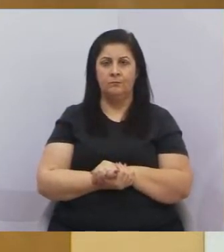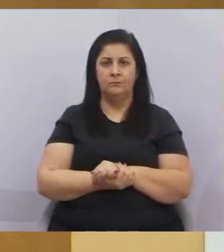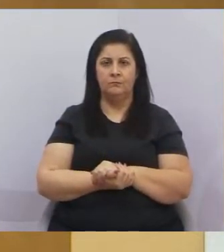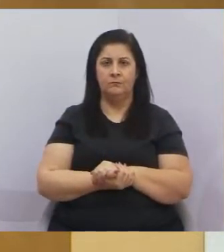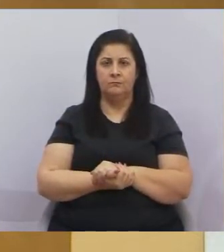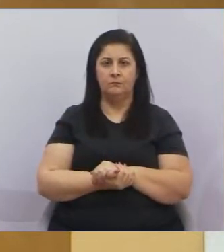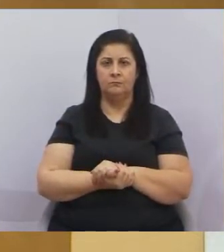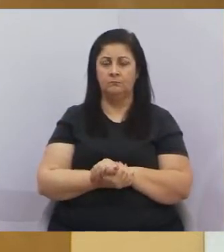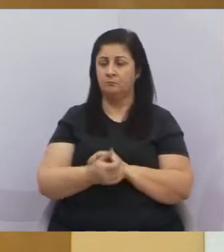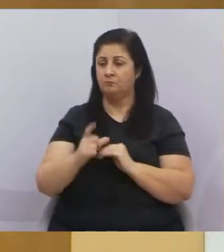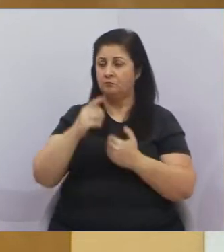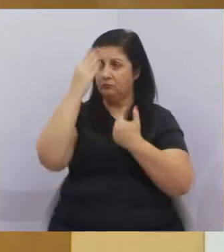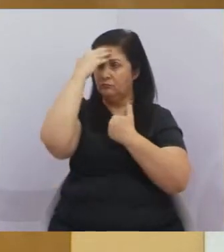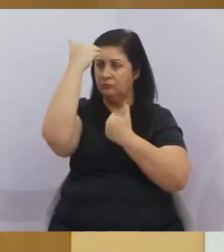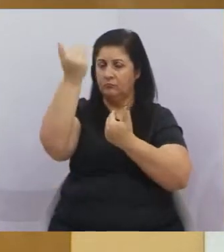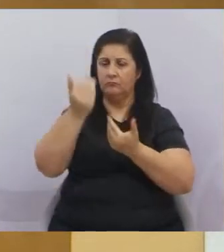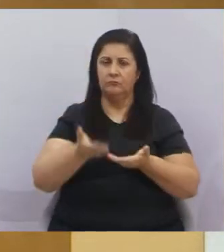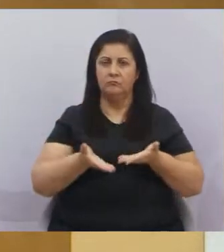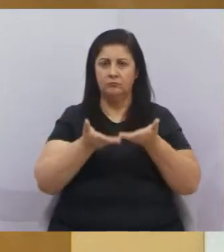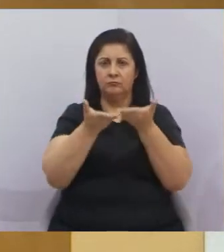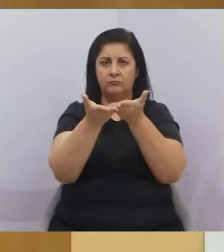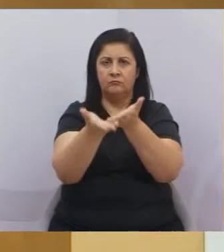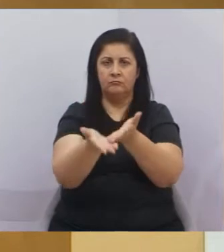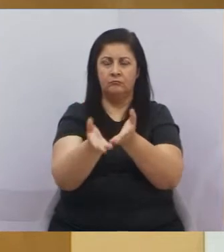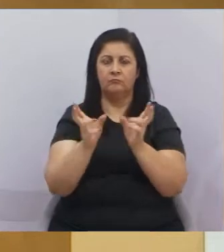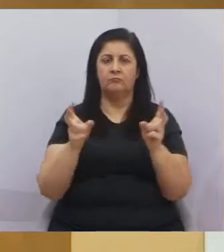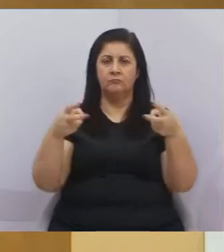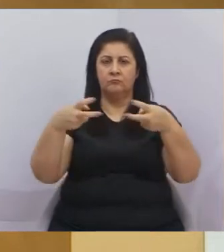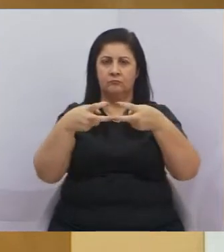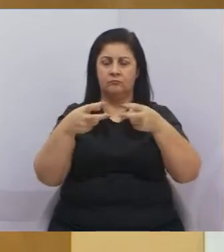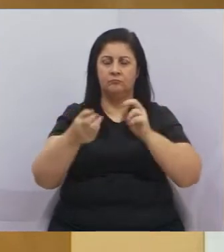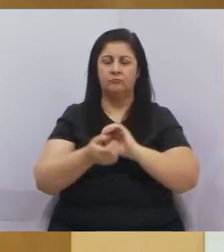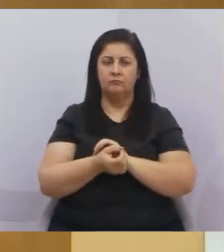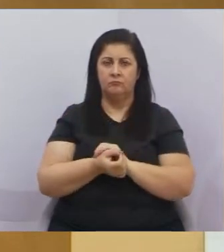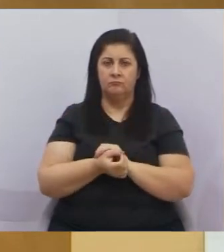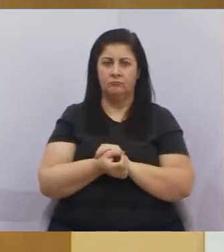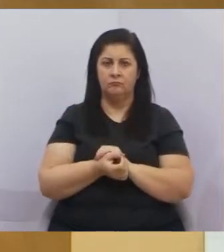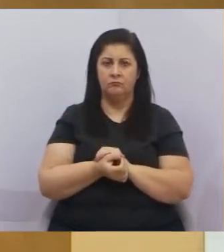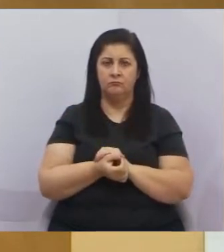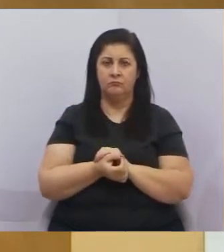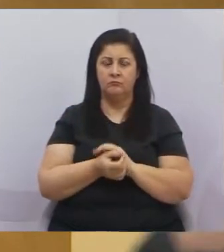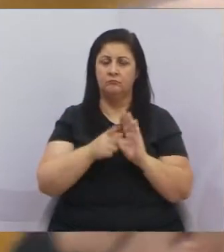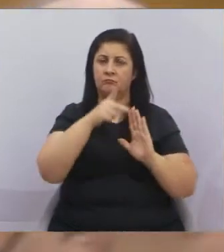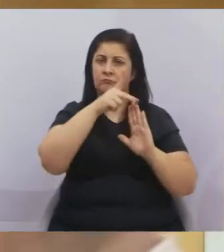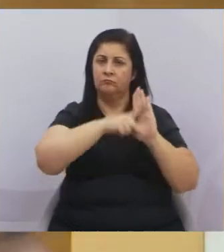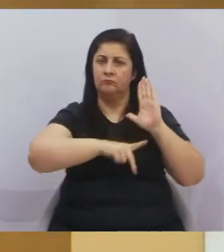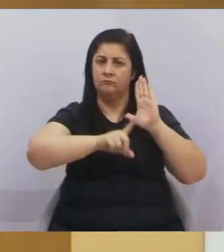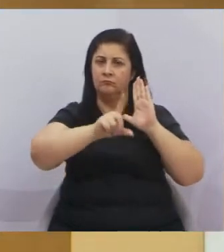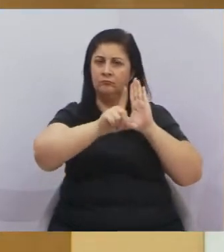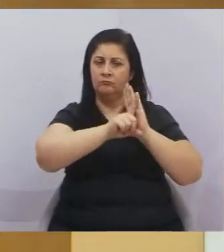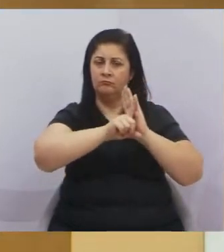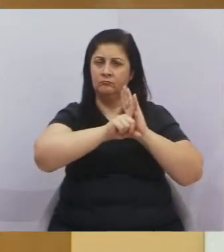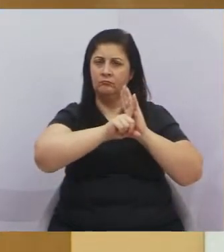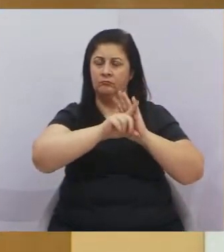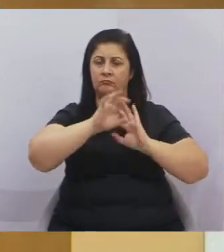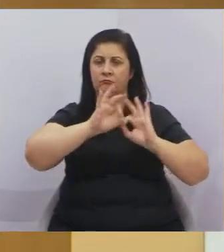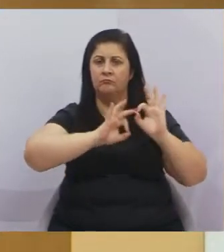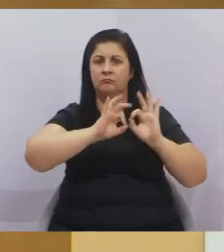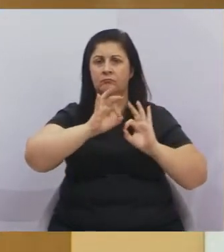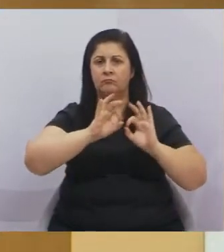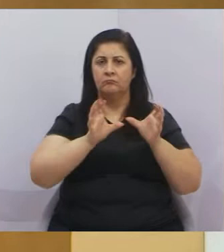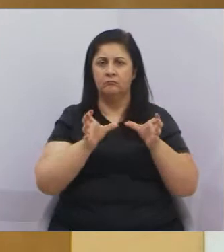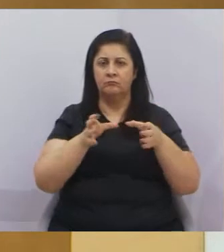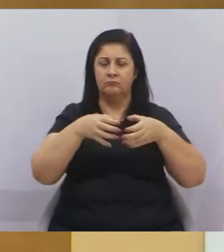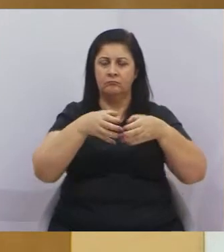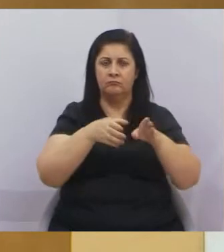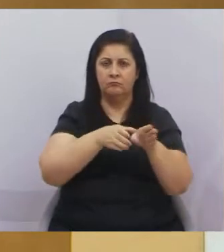Tenho a honra de submeter à análise dessa Igreja Casa Legislativa o incluso projeto de lei que dispõe sobre a instituição do Conselho